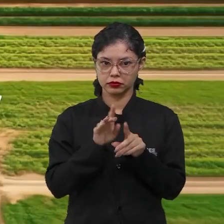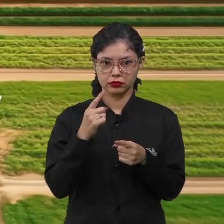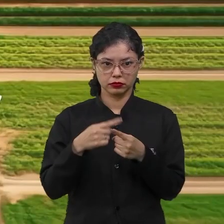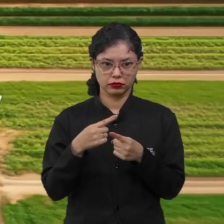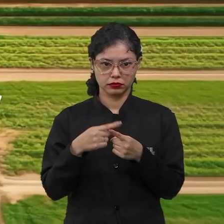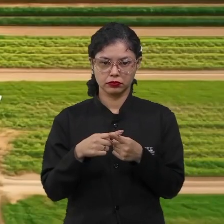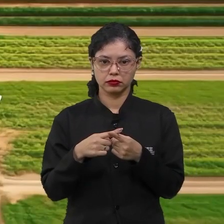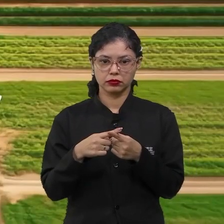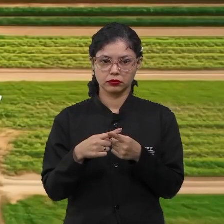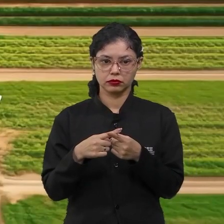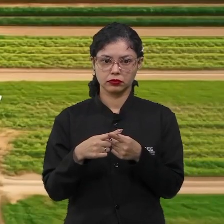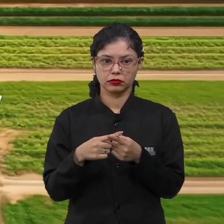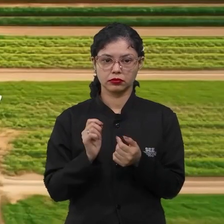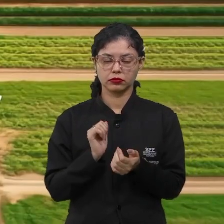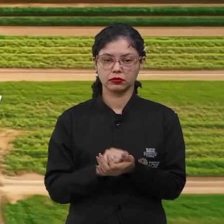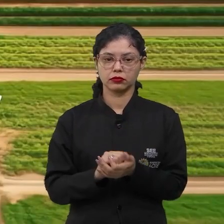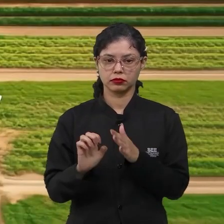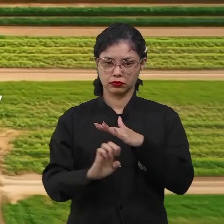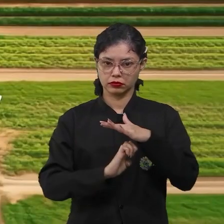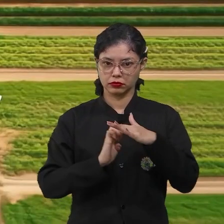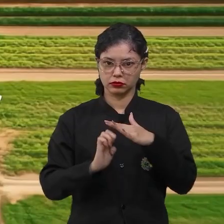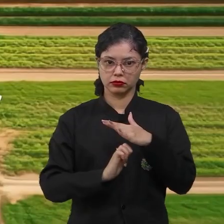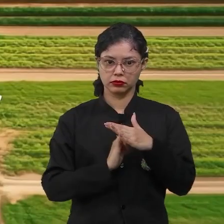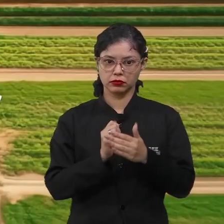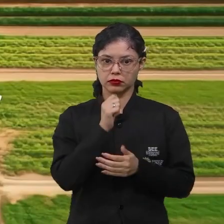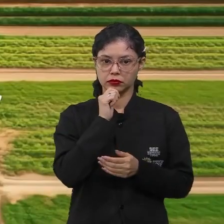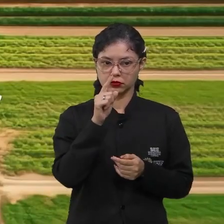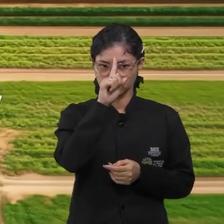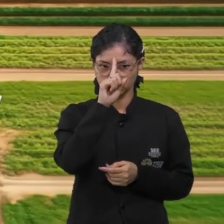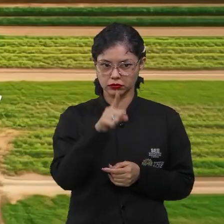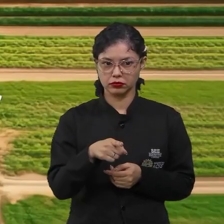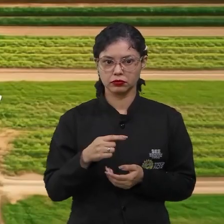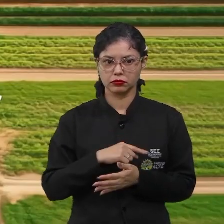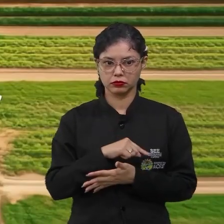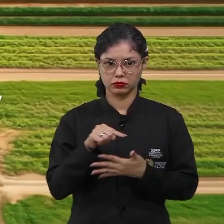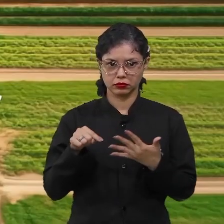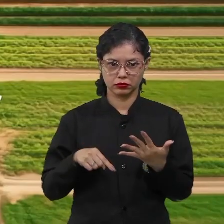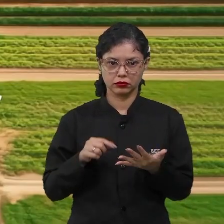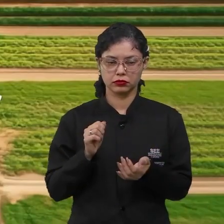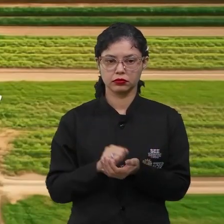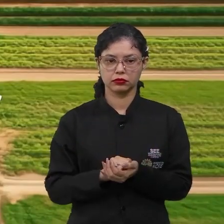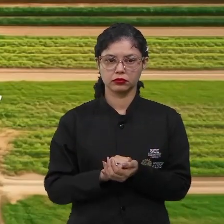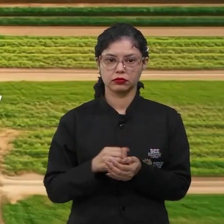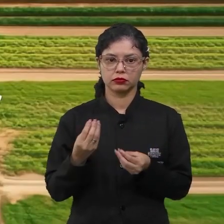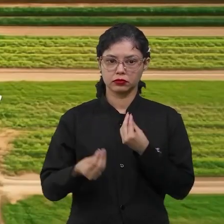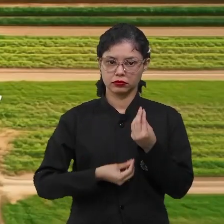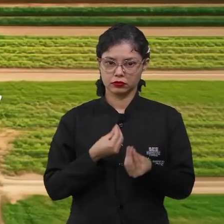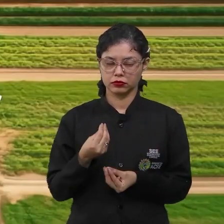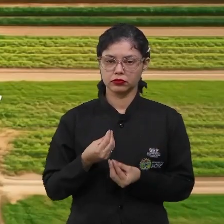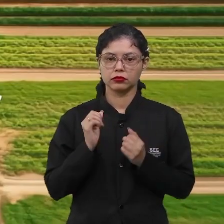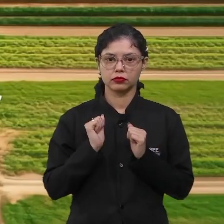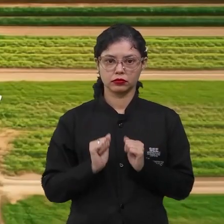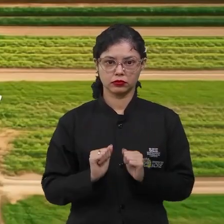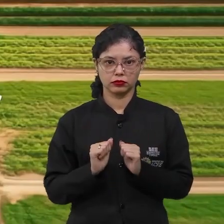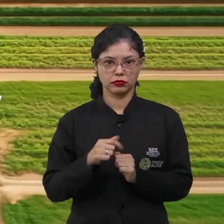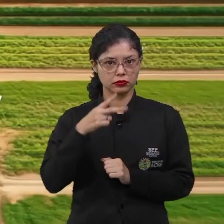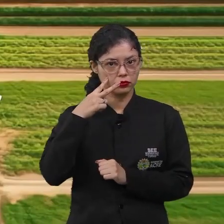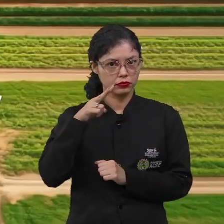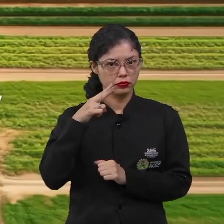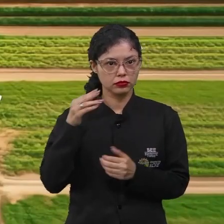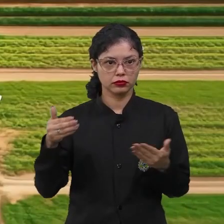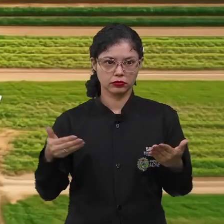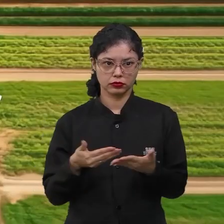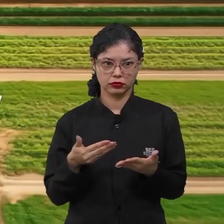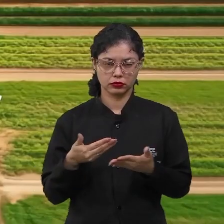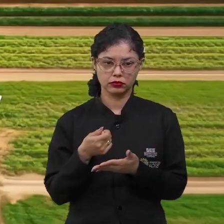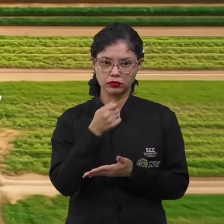por causa aí das empresas que tentam comandar diversos setores mundiais, conforme a gente pode observar